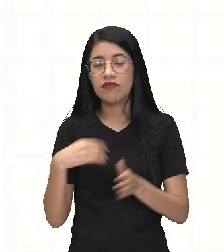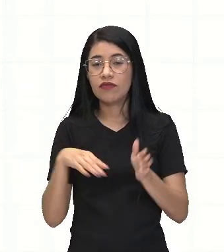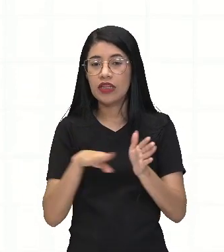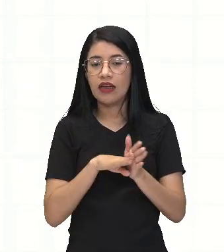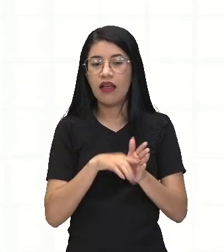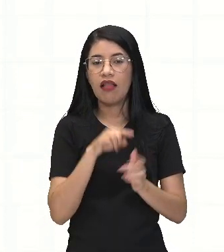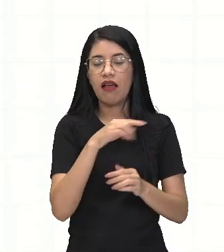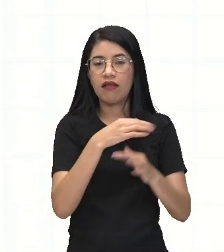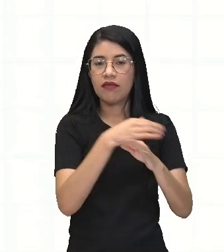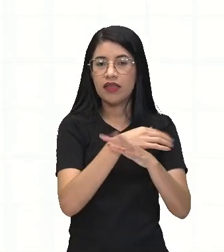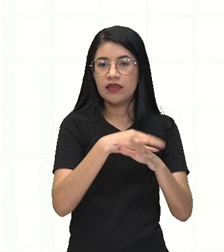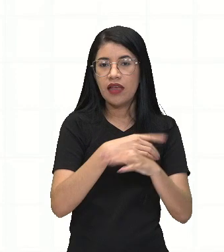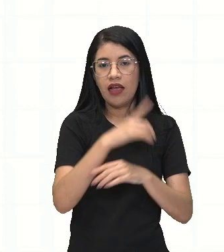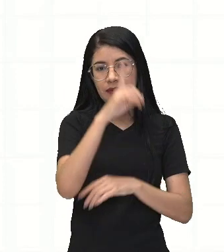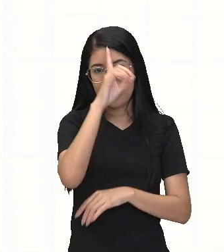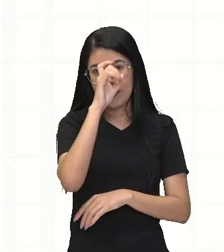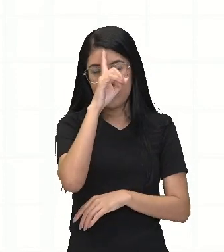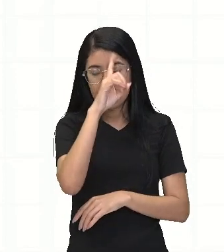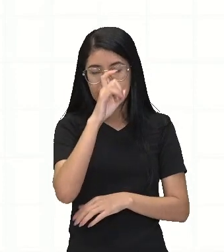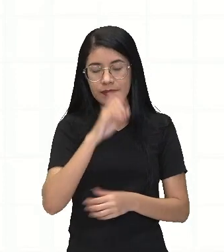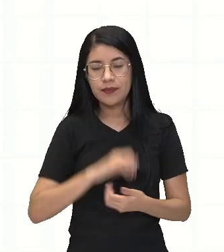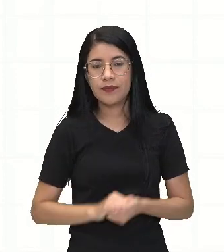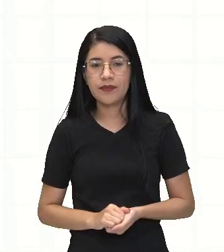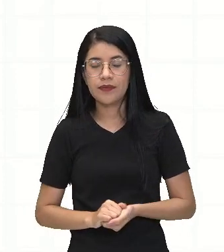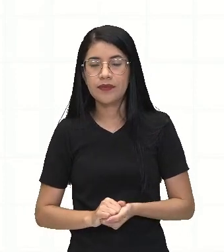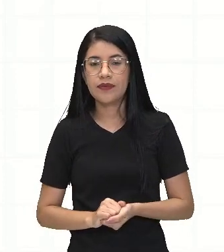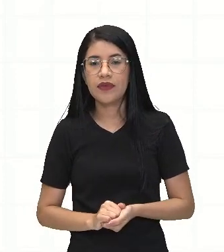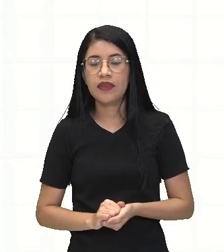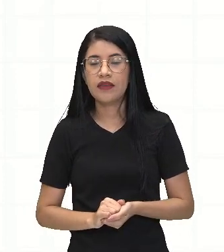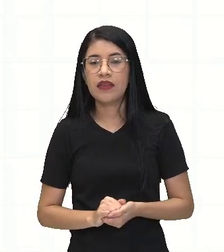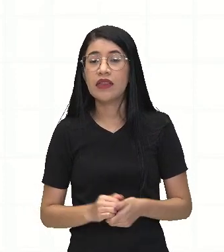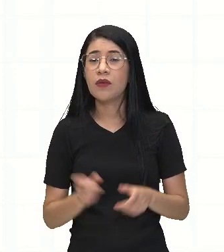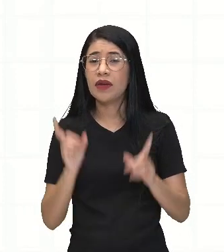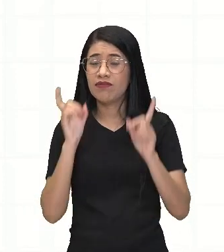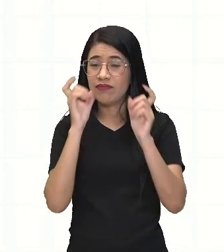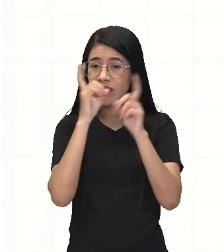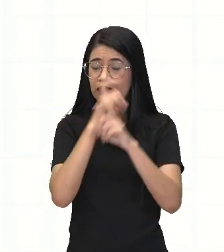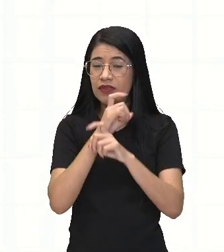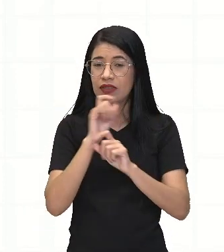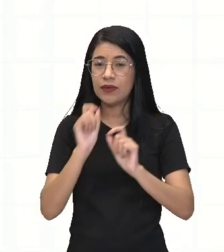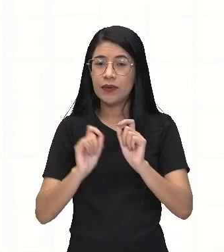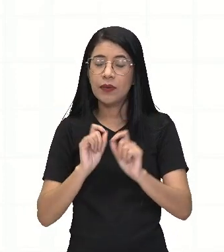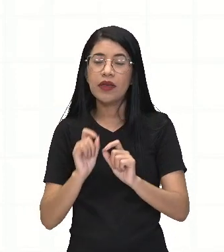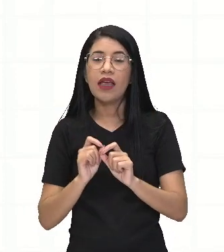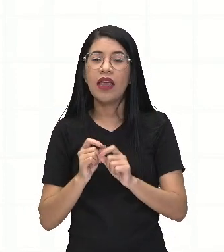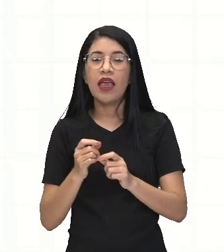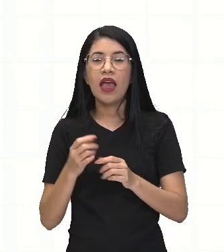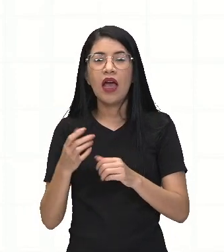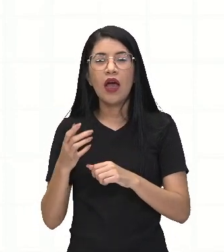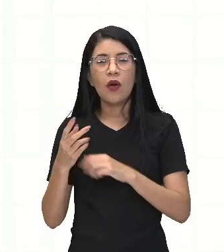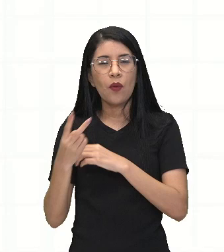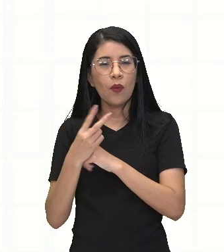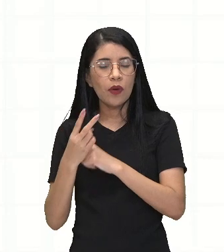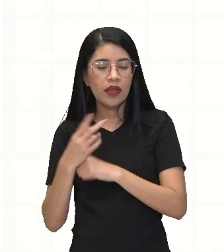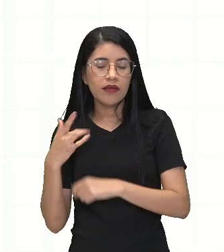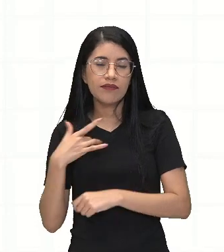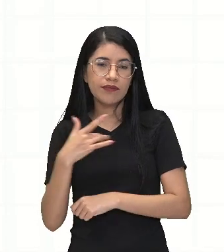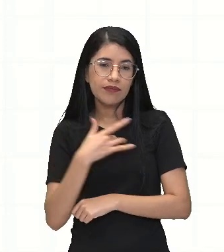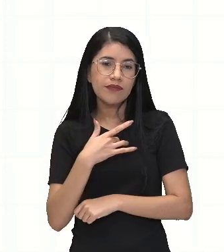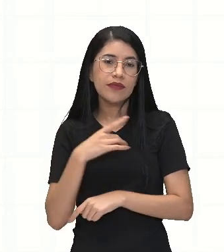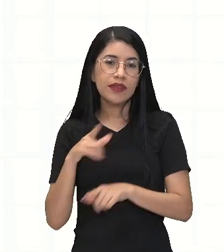ir. Então, isso dificulta com que as pessoas cuidem da saúde e contribuem para